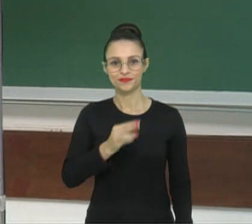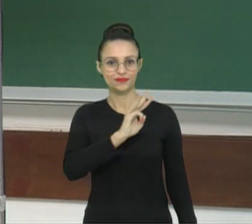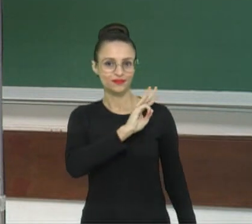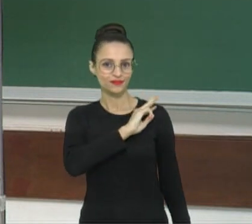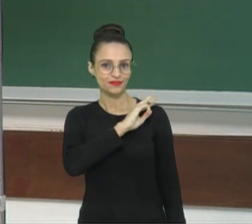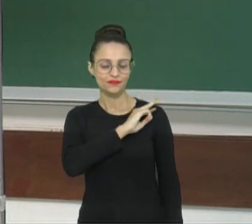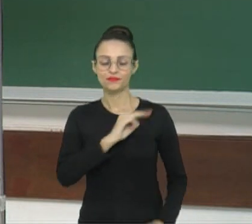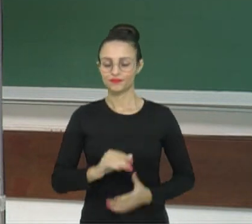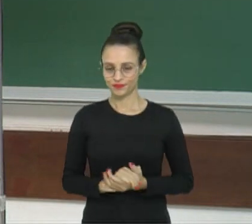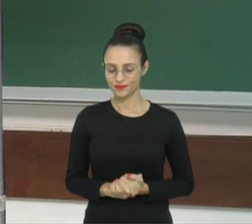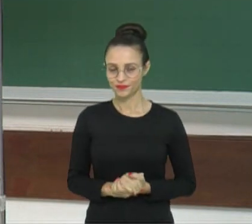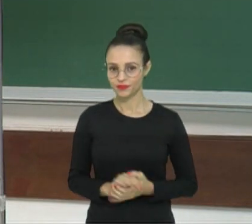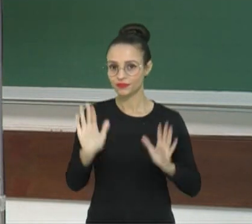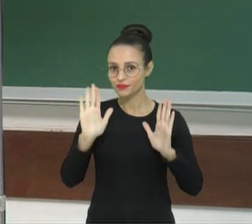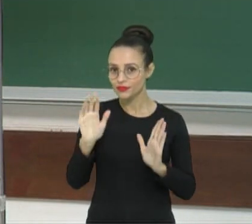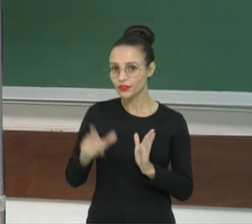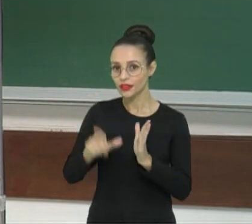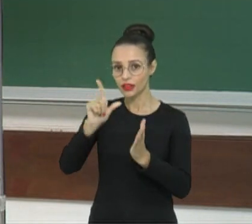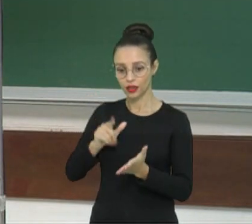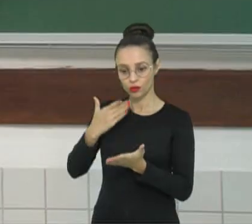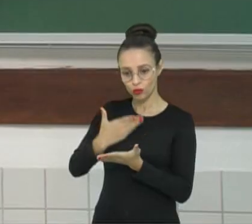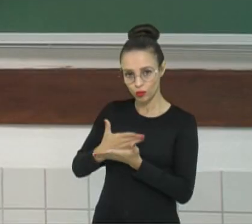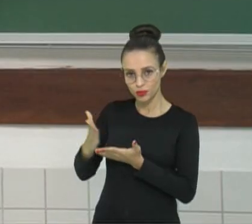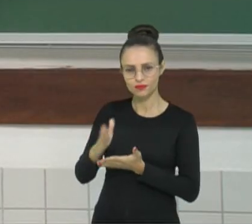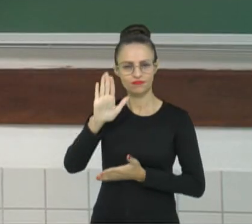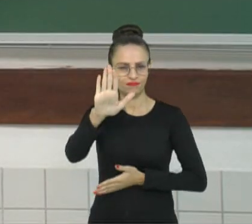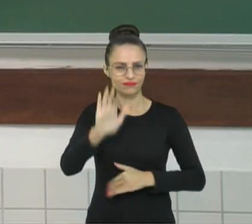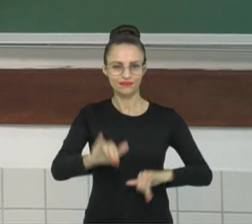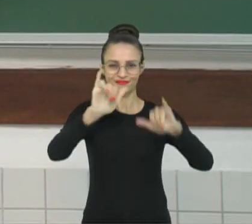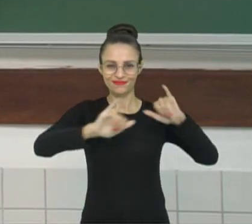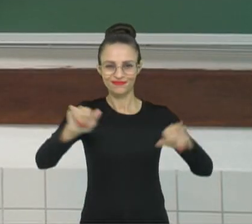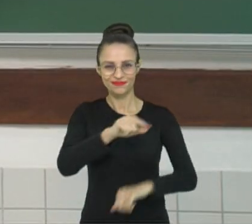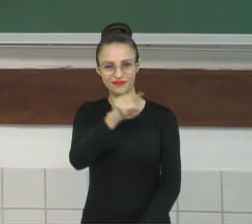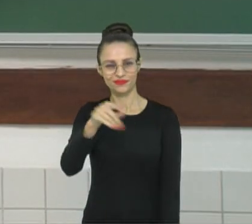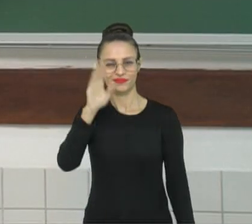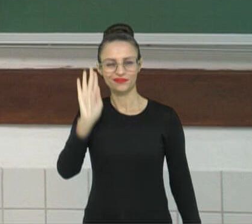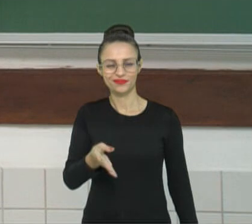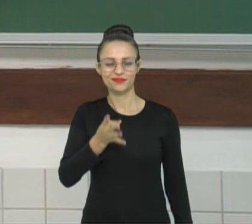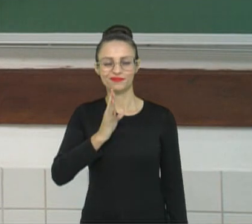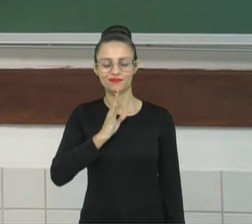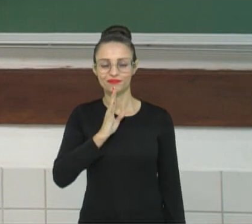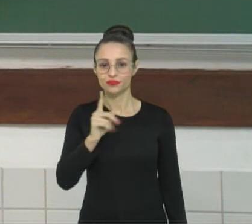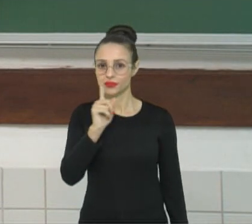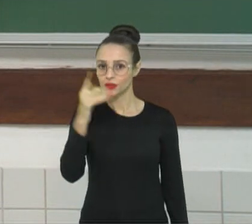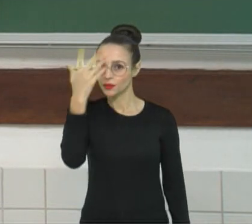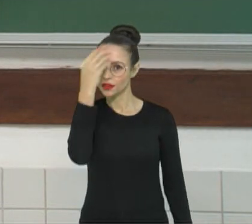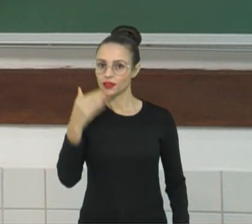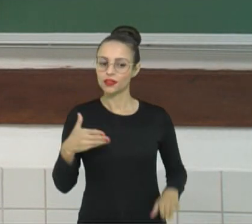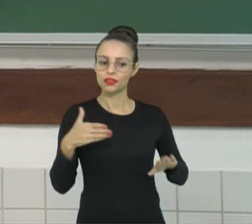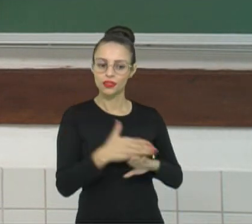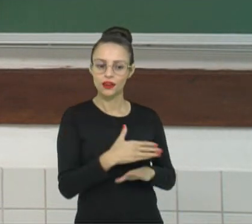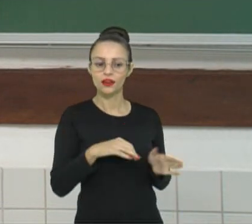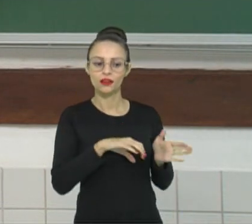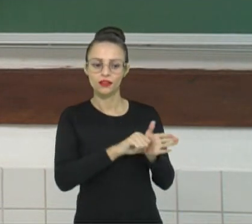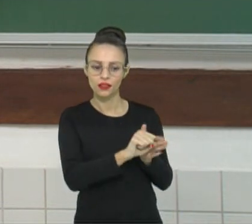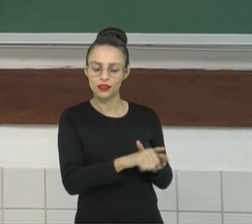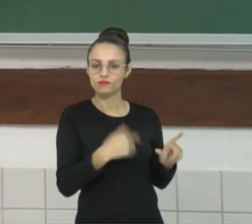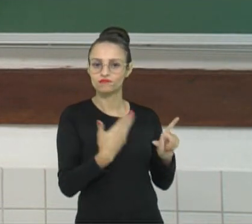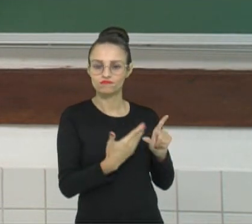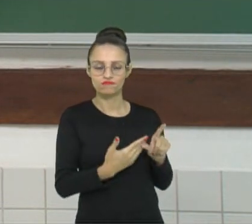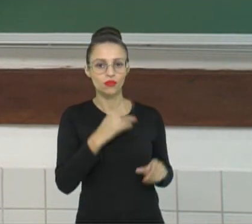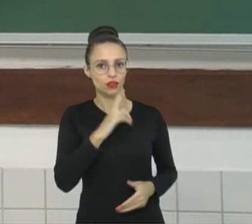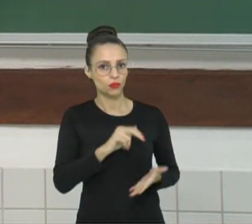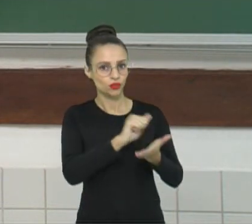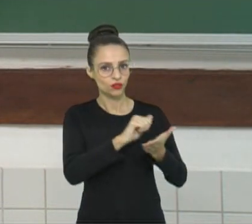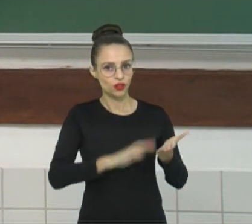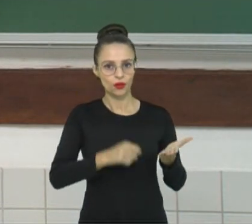terceira série. Então, antes de nós iniciarmos a aula, aquele recado que você já conhece. Não esqueça de entrar no Class, fazer a atividade